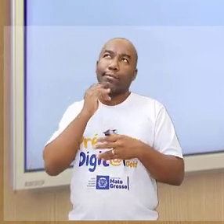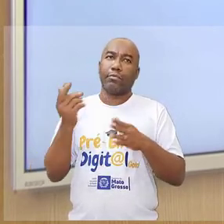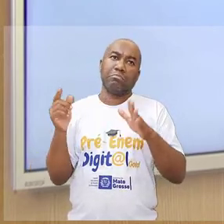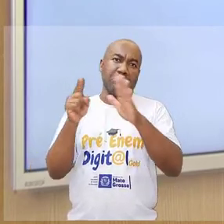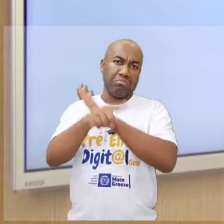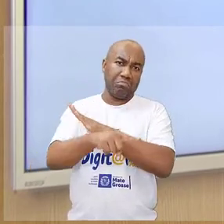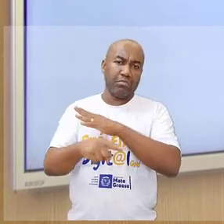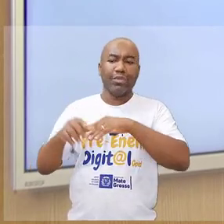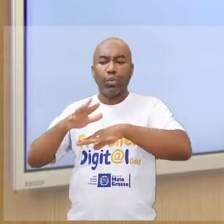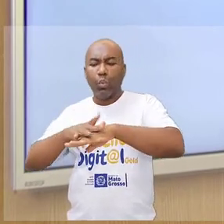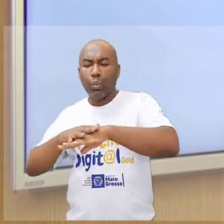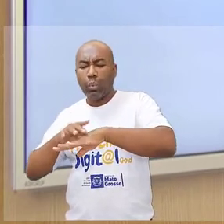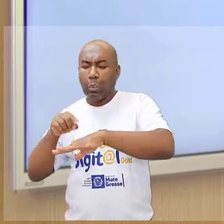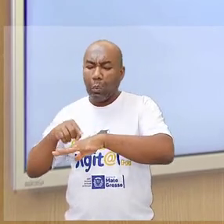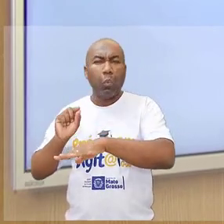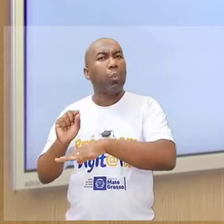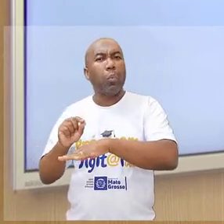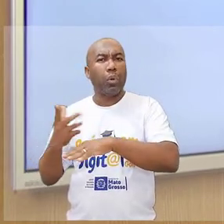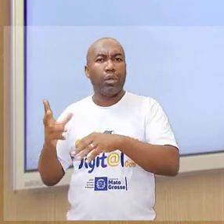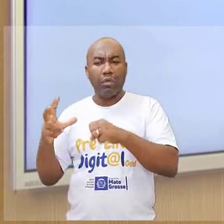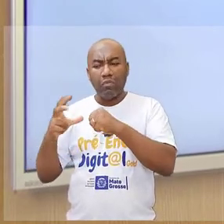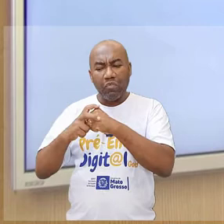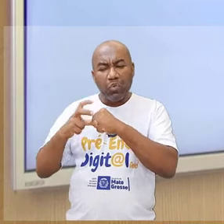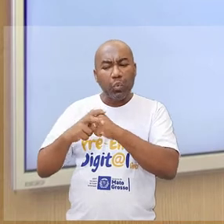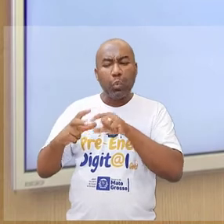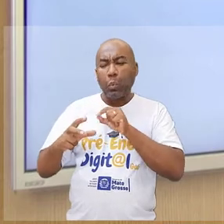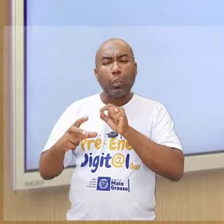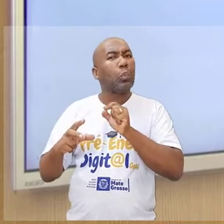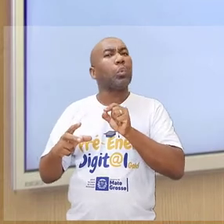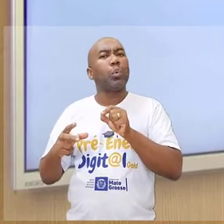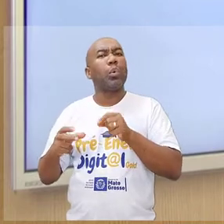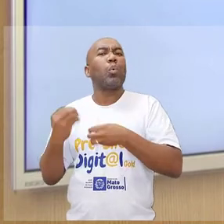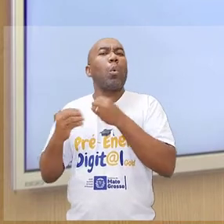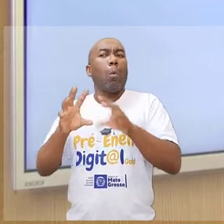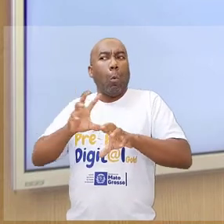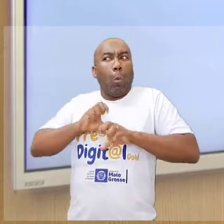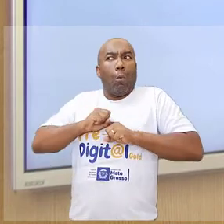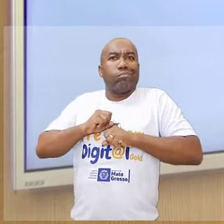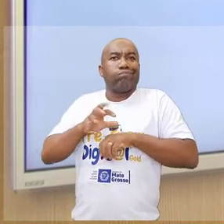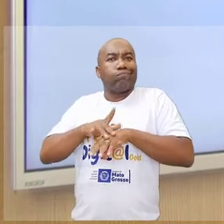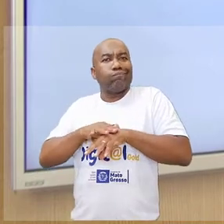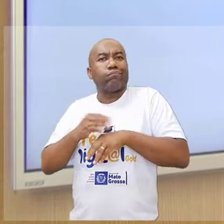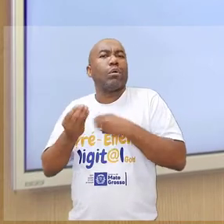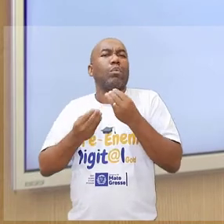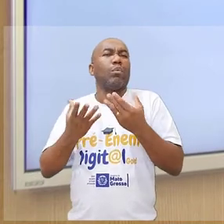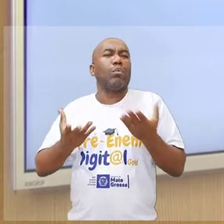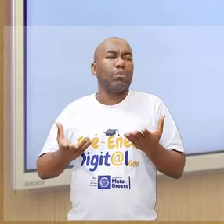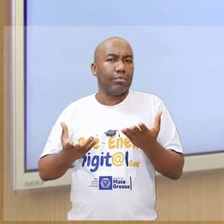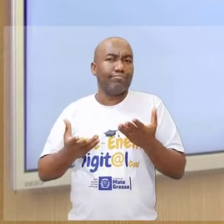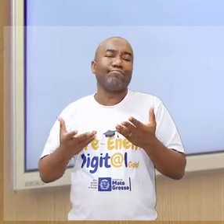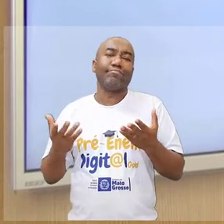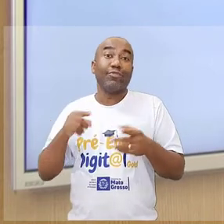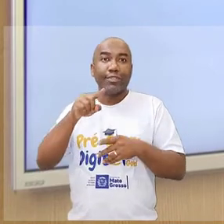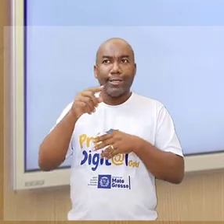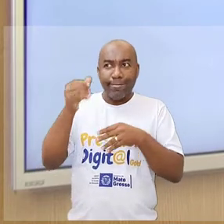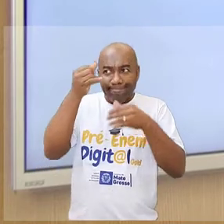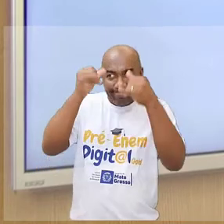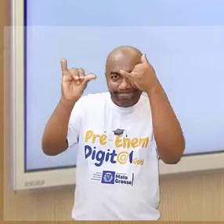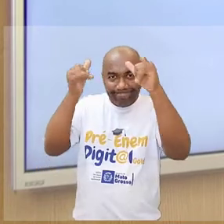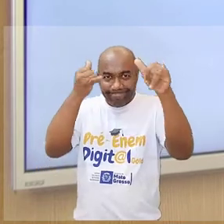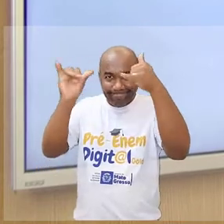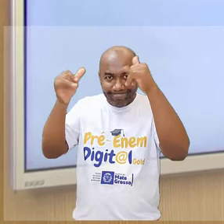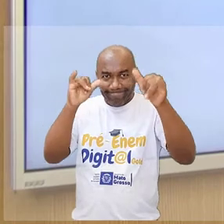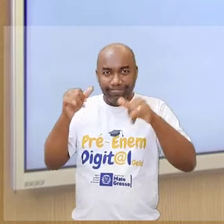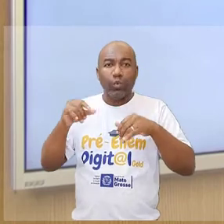doenças, como é a forma de transmissão dessas doenças, qual é a maneira de você evitar o que nós chamamos